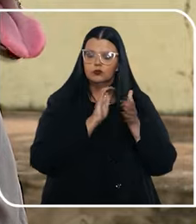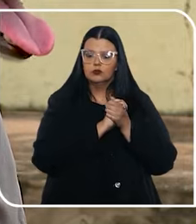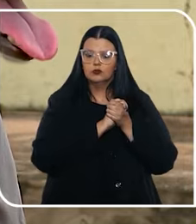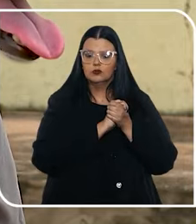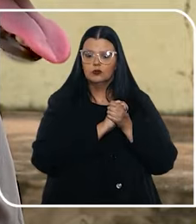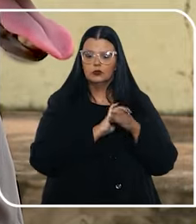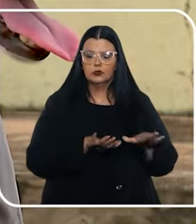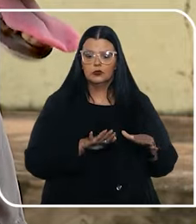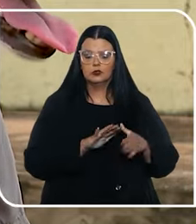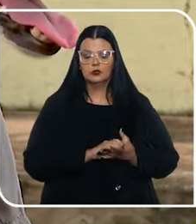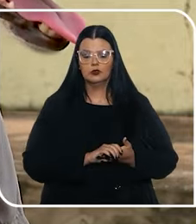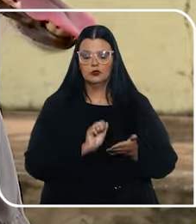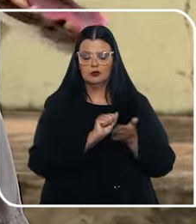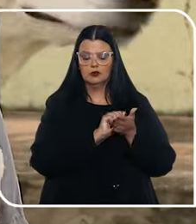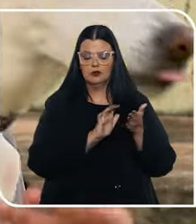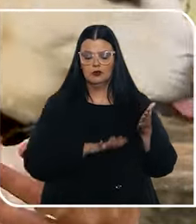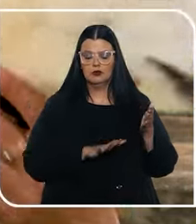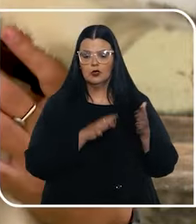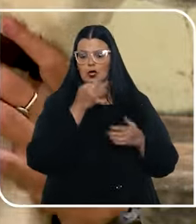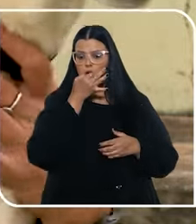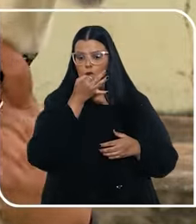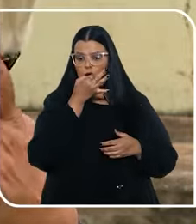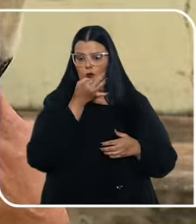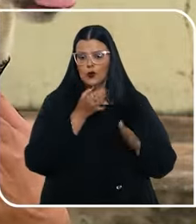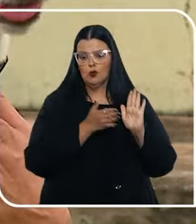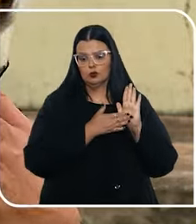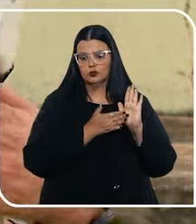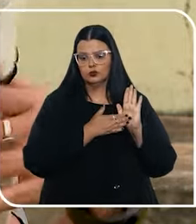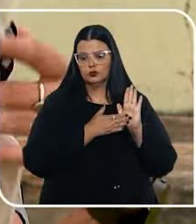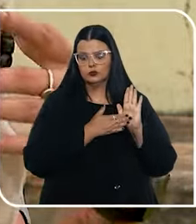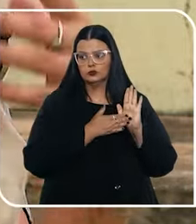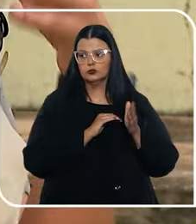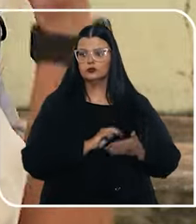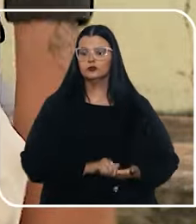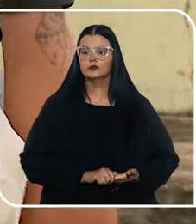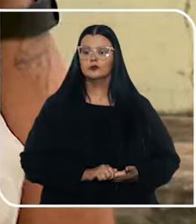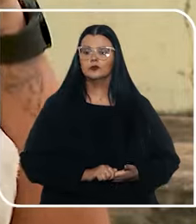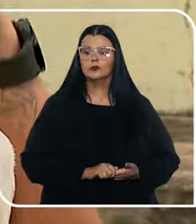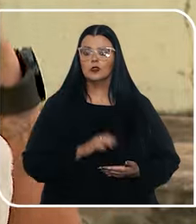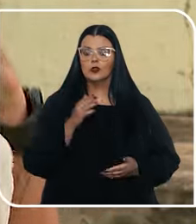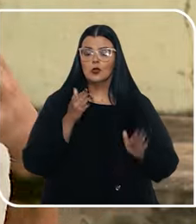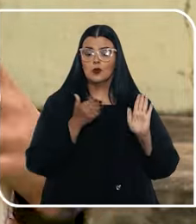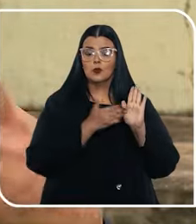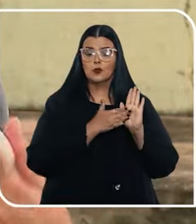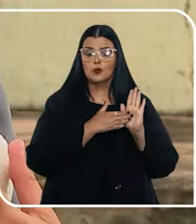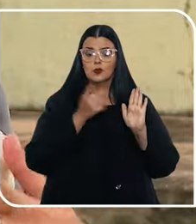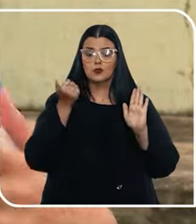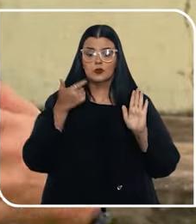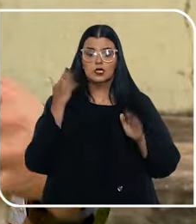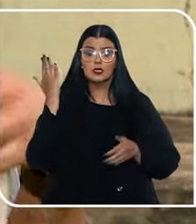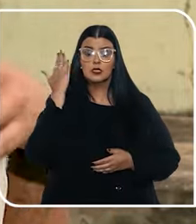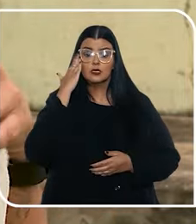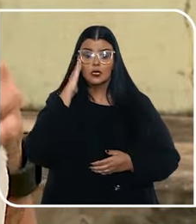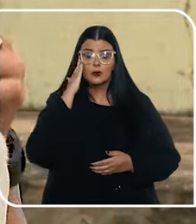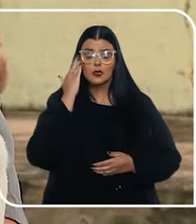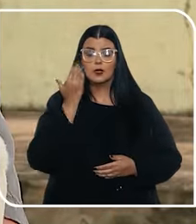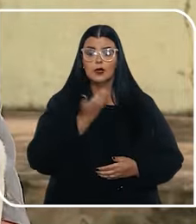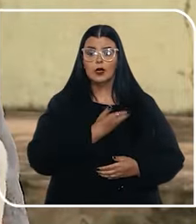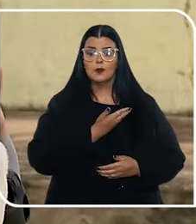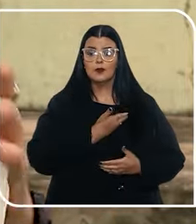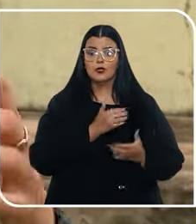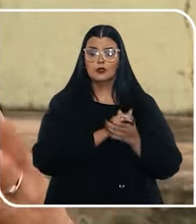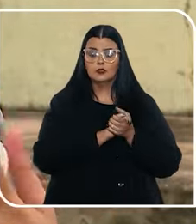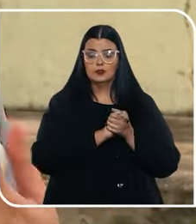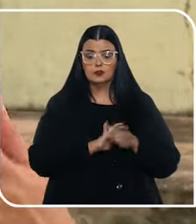de separação. No final das contas, eu escrevi uma proposta. Escrevi uma proposta muito com base no que eu sabia de amigas